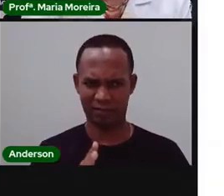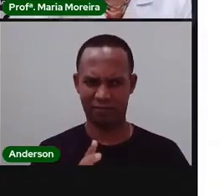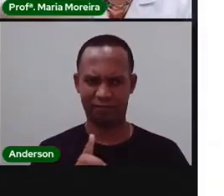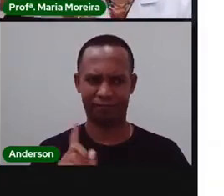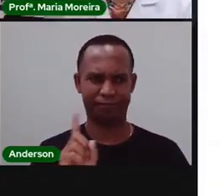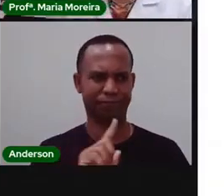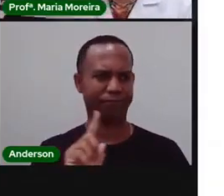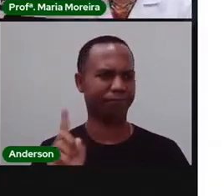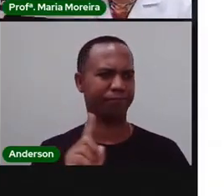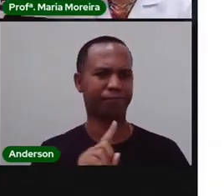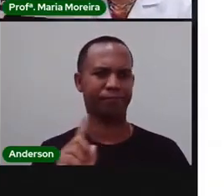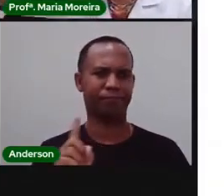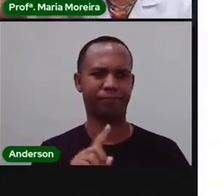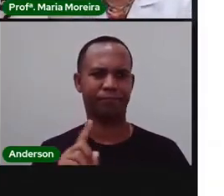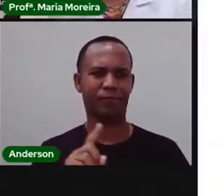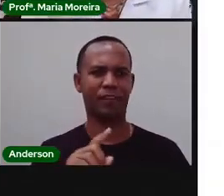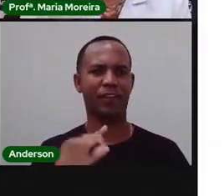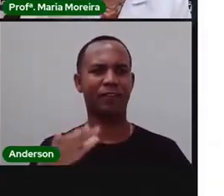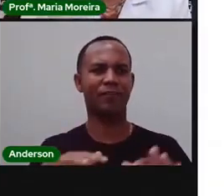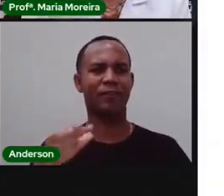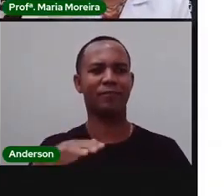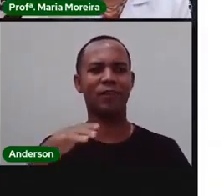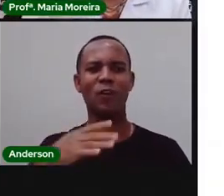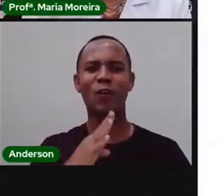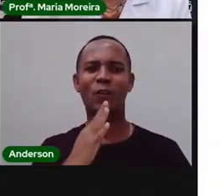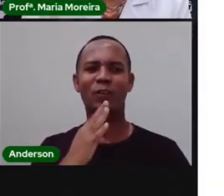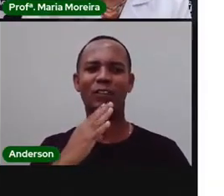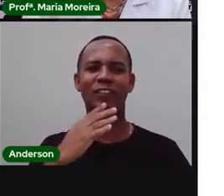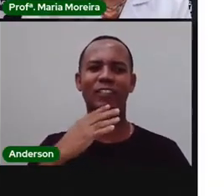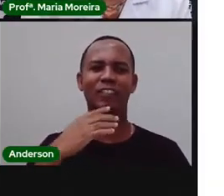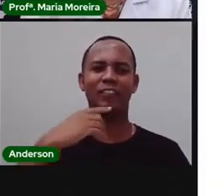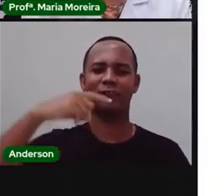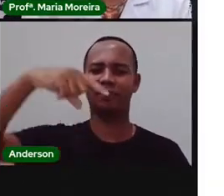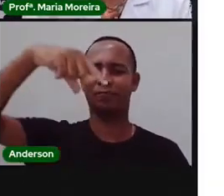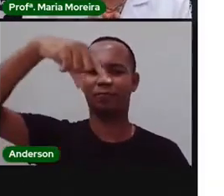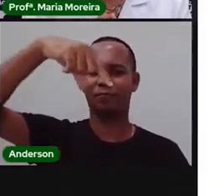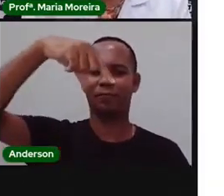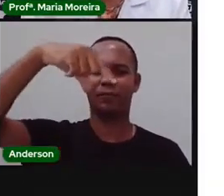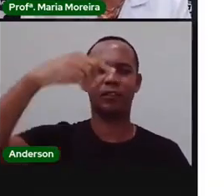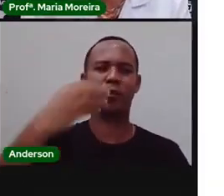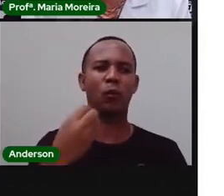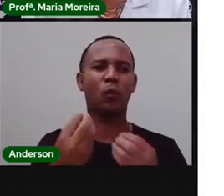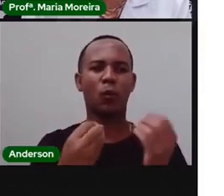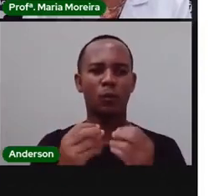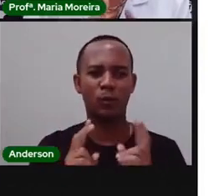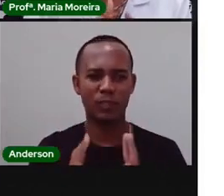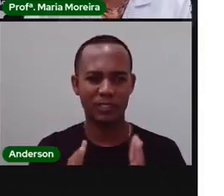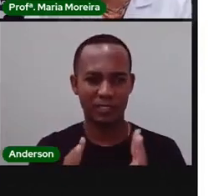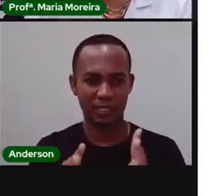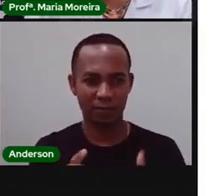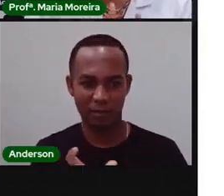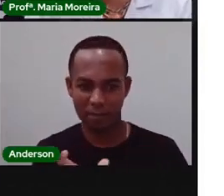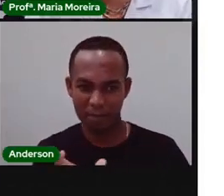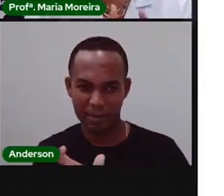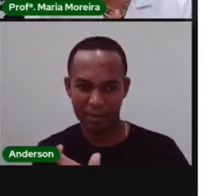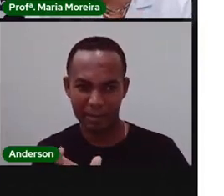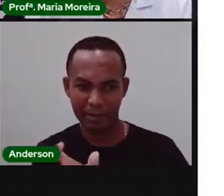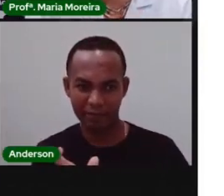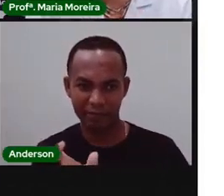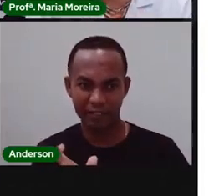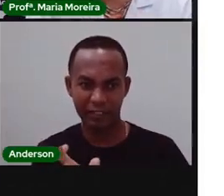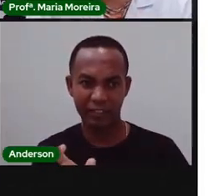acento agudo, o que vocês chamam de chapeuzinho, que é o circunflexo. Então, nem sempre a palavra